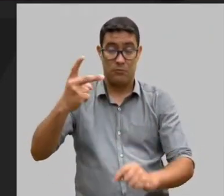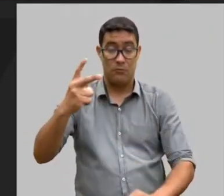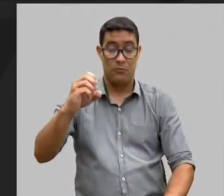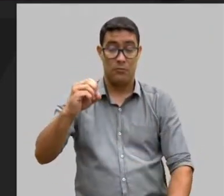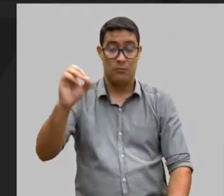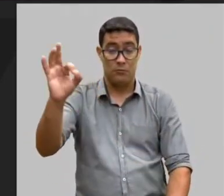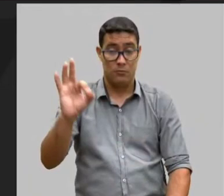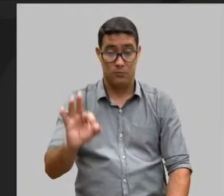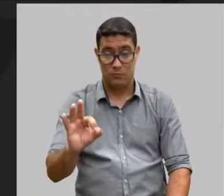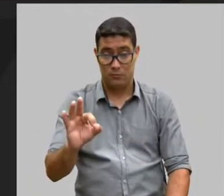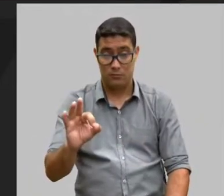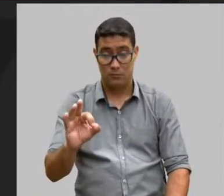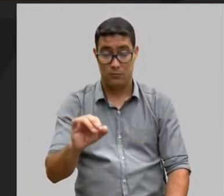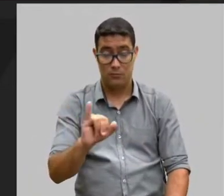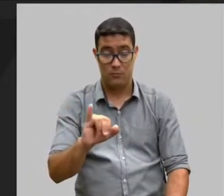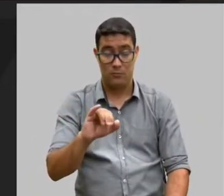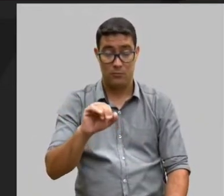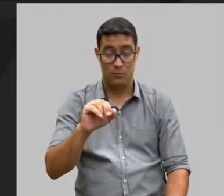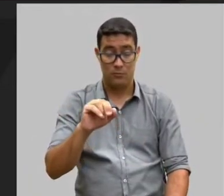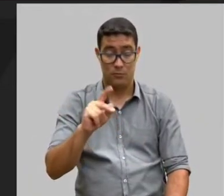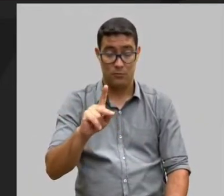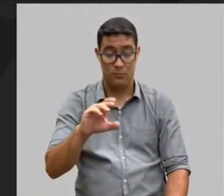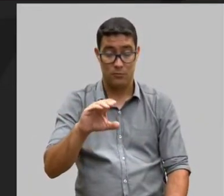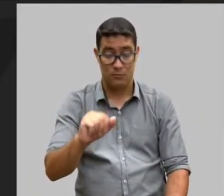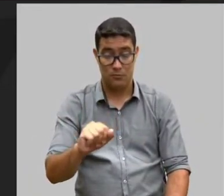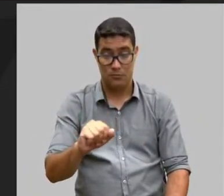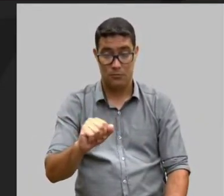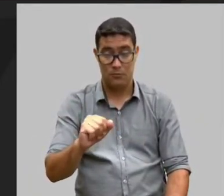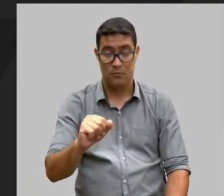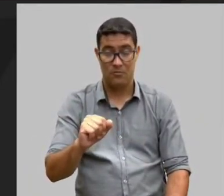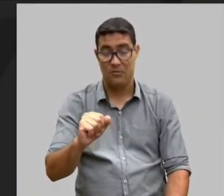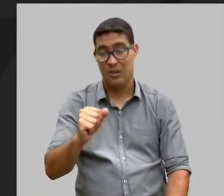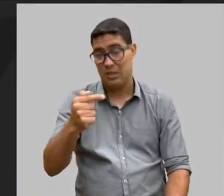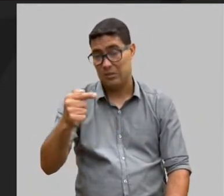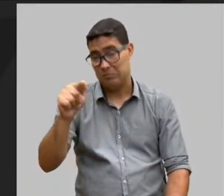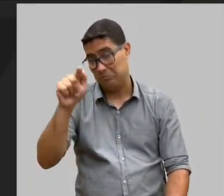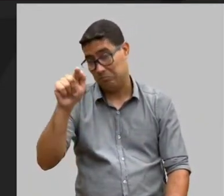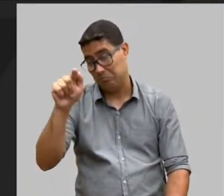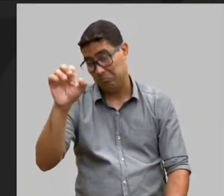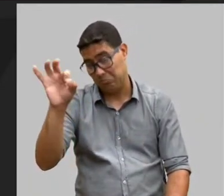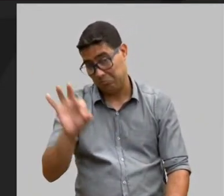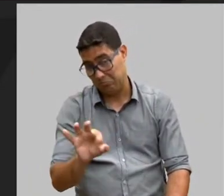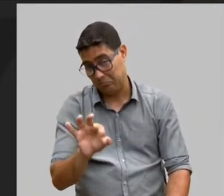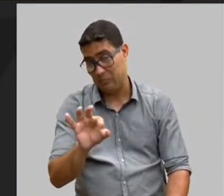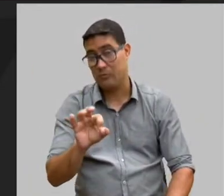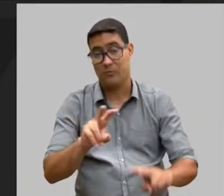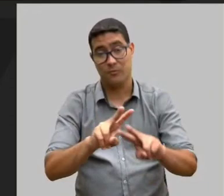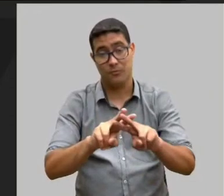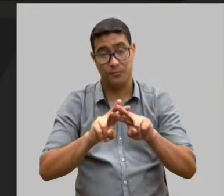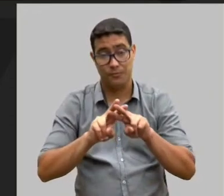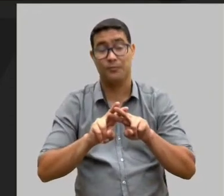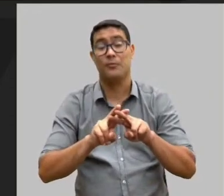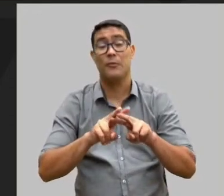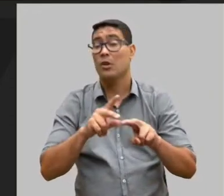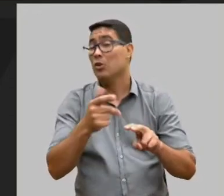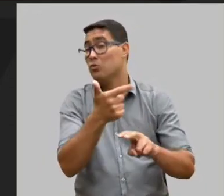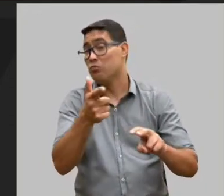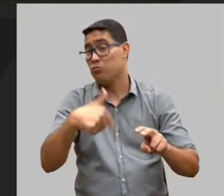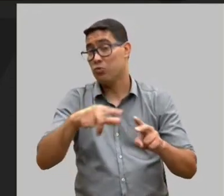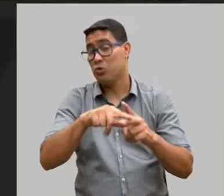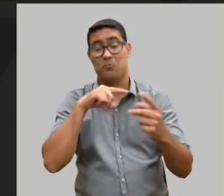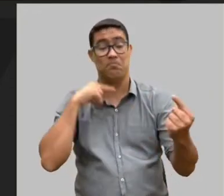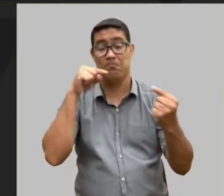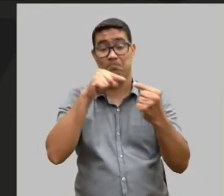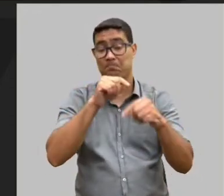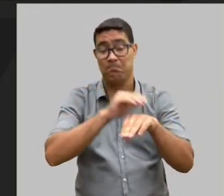com com IPCA de 75 isso aí faz a dívida atingir mais de 30% porque é cumulativo então não tinha outra alternativa na época